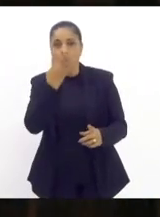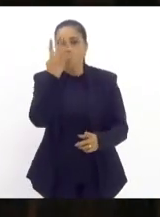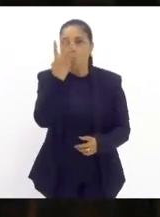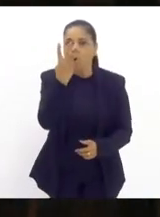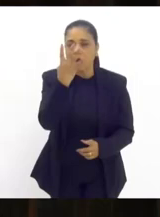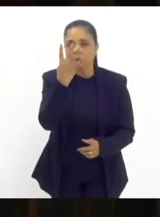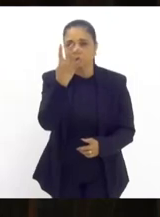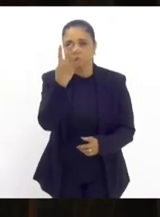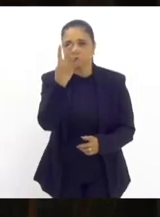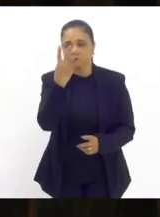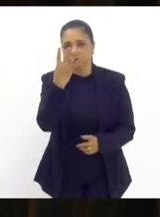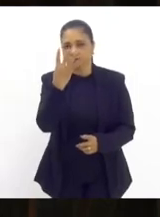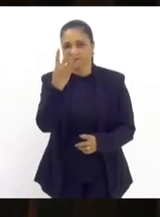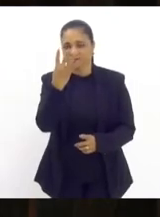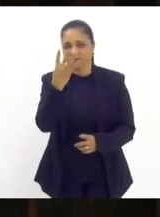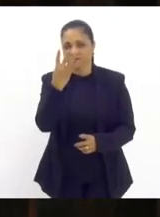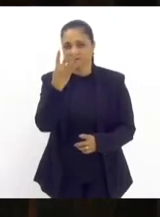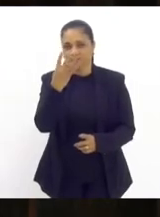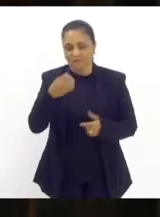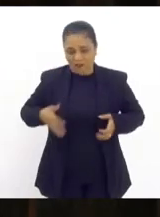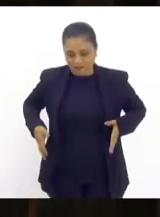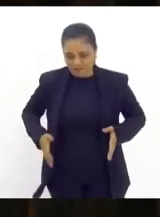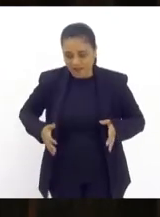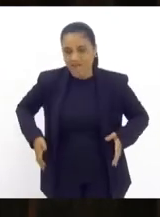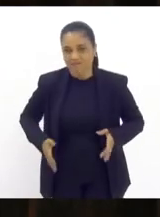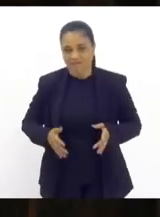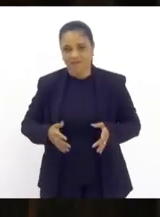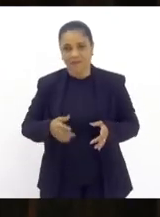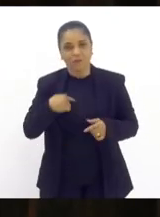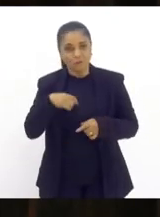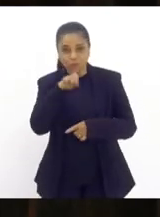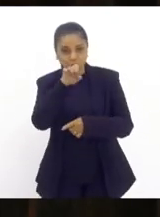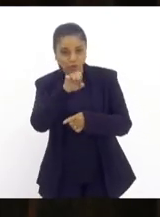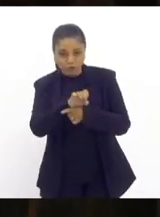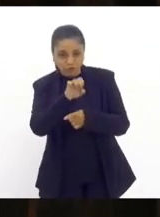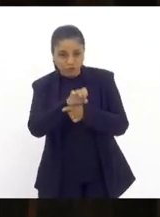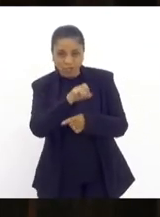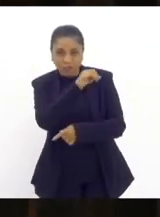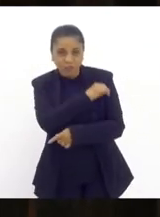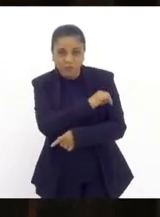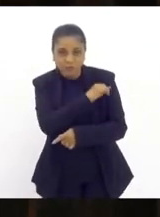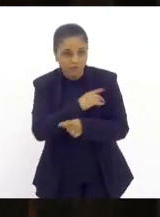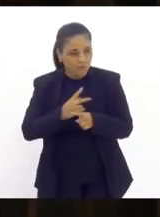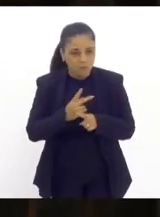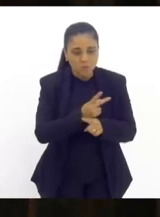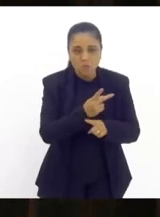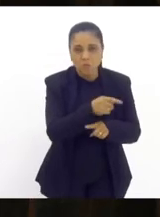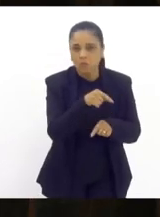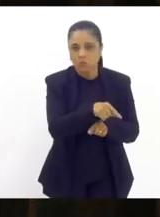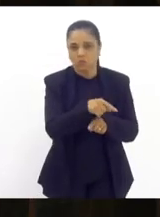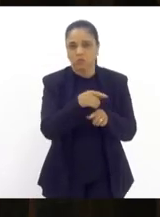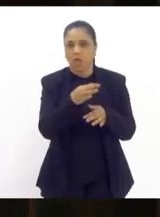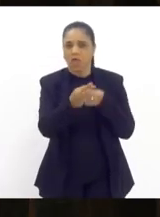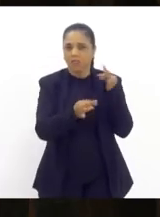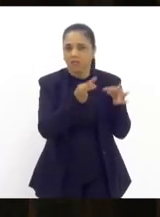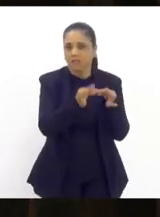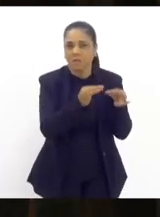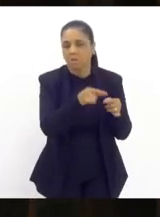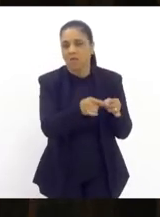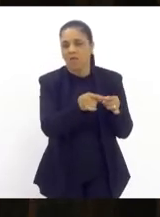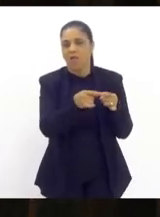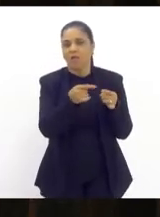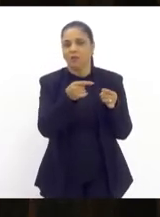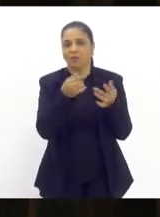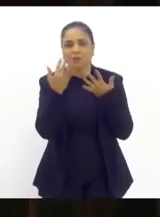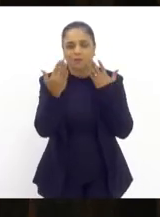tá em cima de uma cadeira de roda e o estado não vai buscar se ela precisa de apoio psicológico saber como que